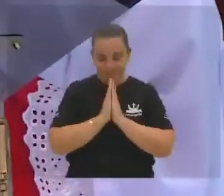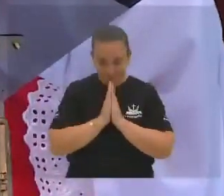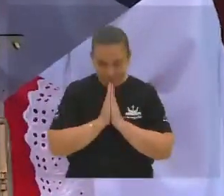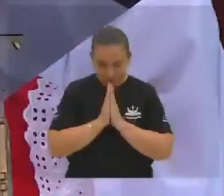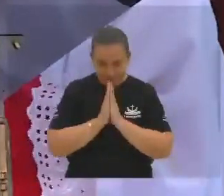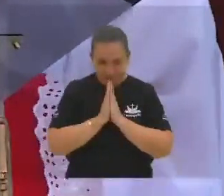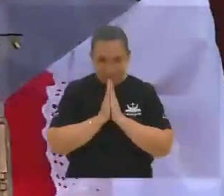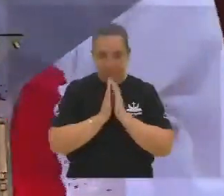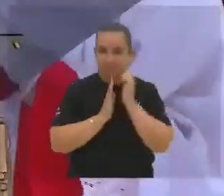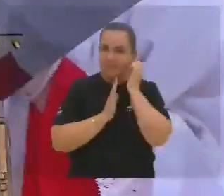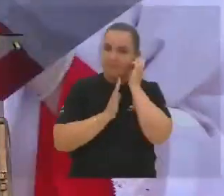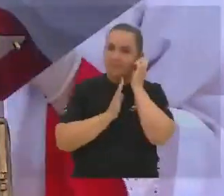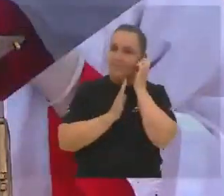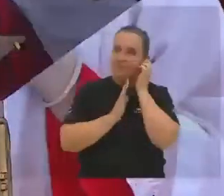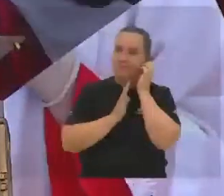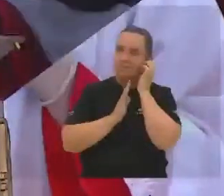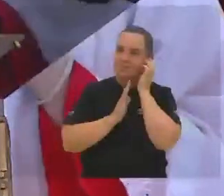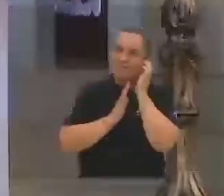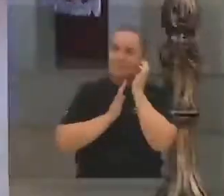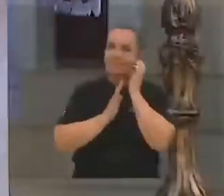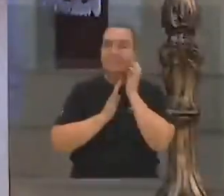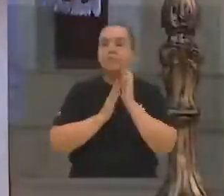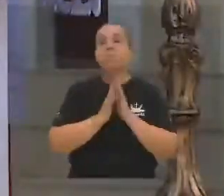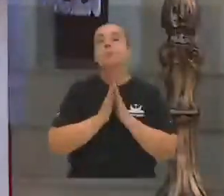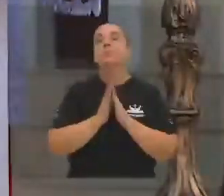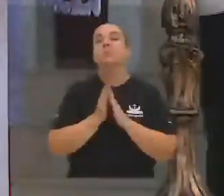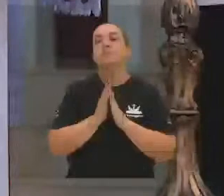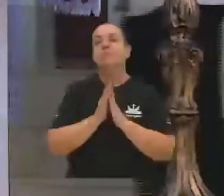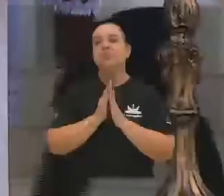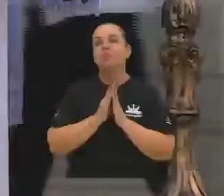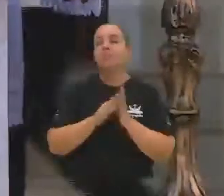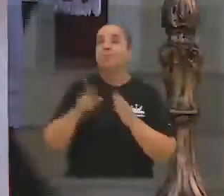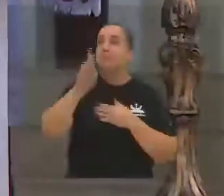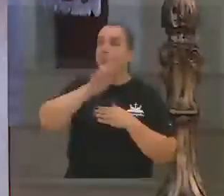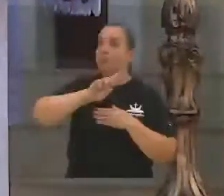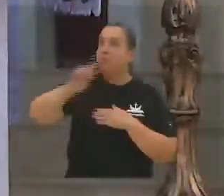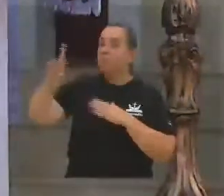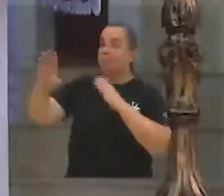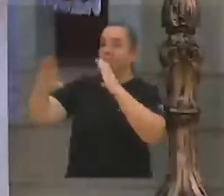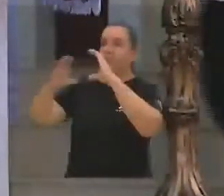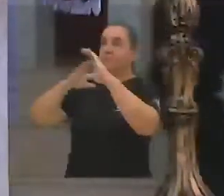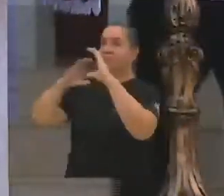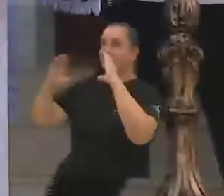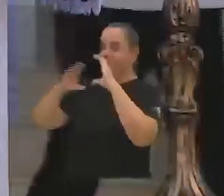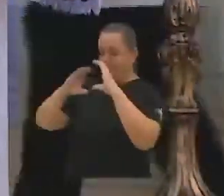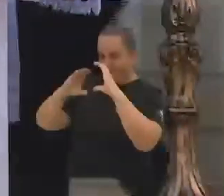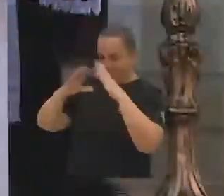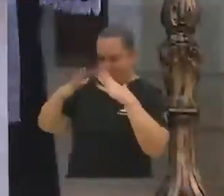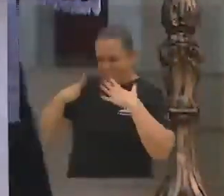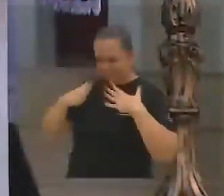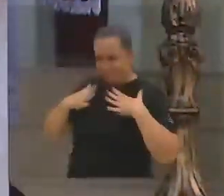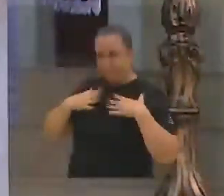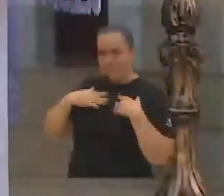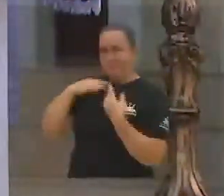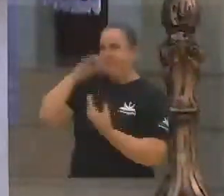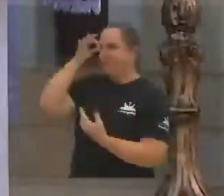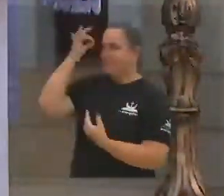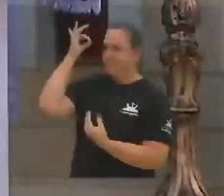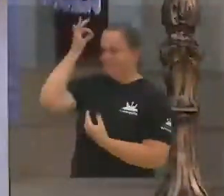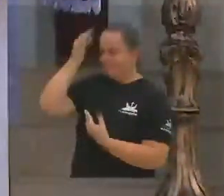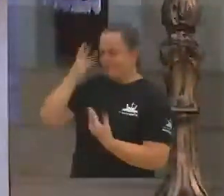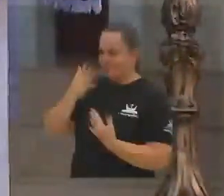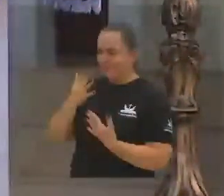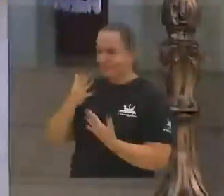e para sempre. Amém. O Senhor nos comunicou o seu Espírito, com a confiança